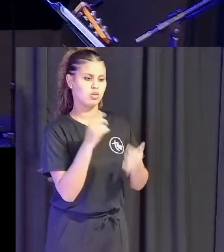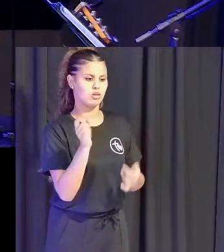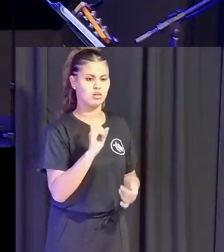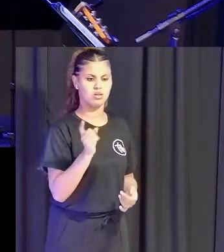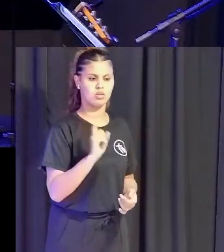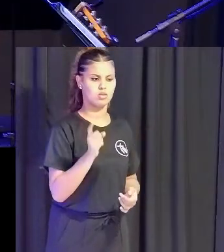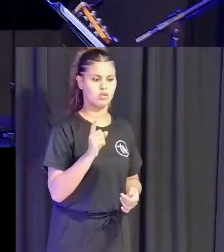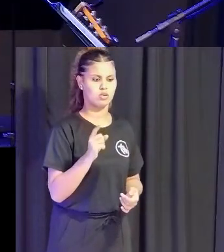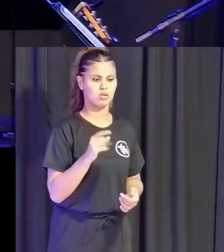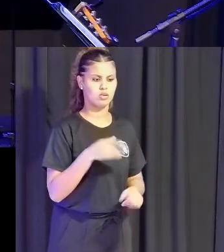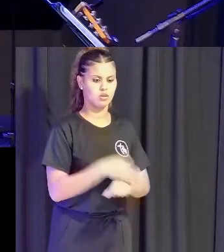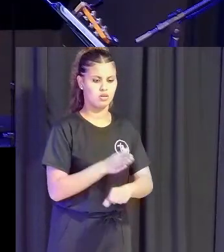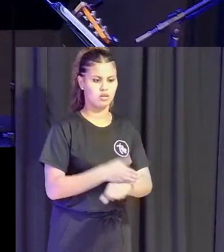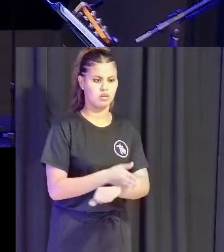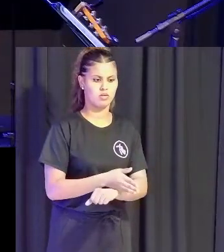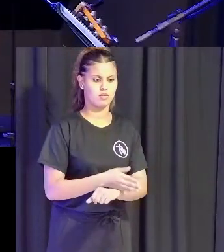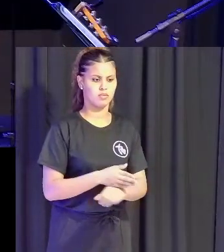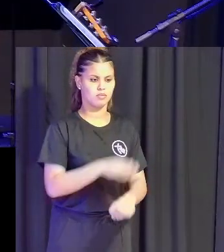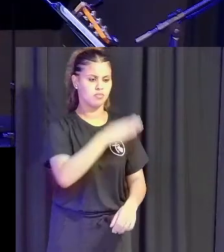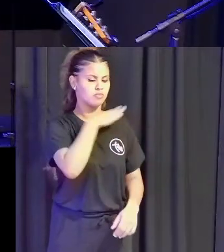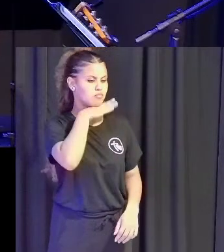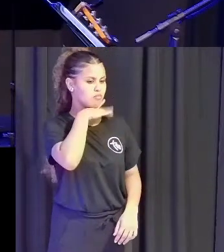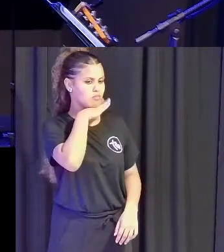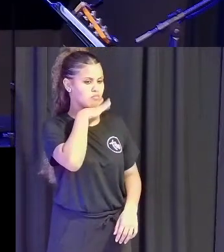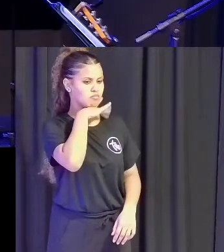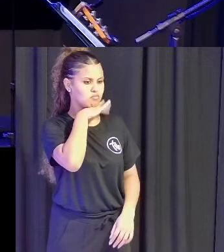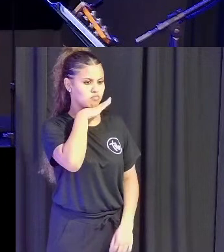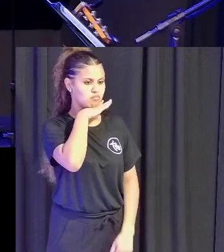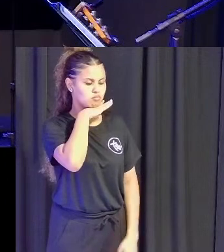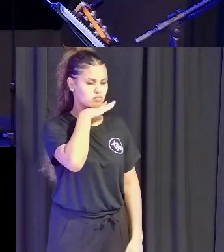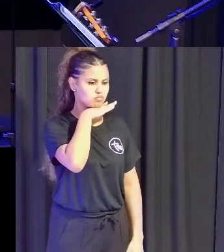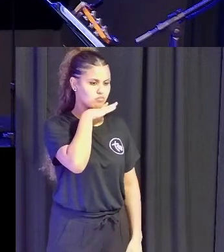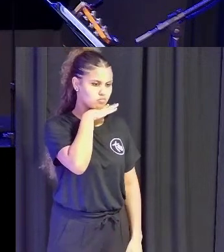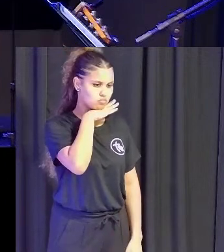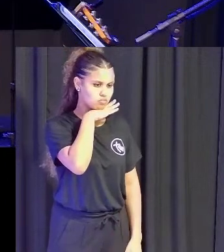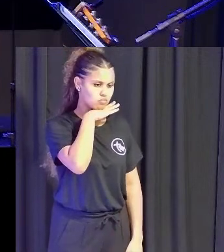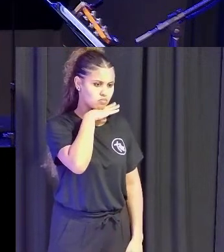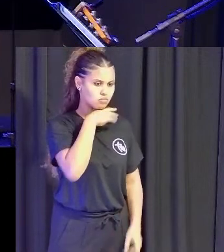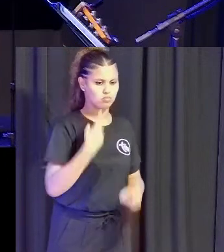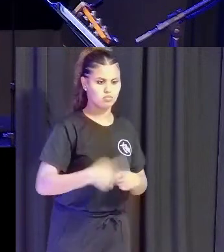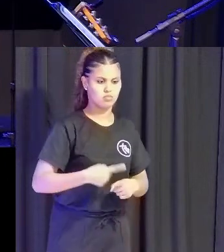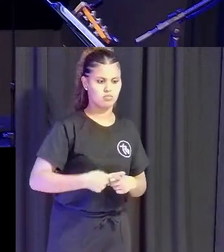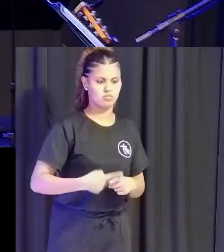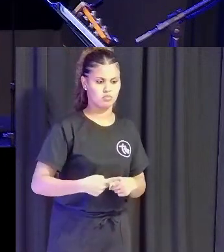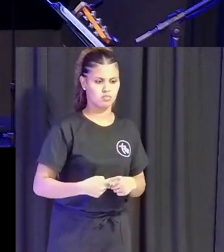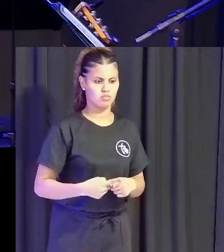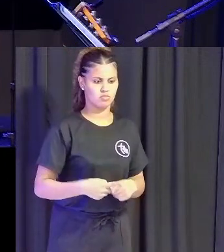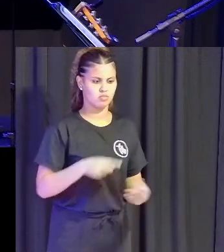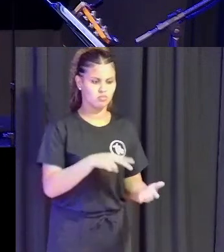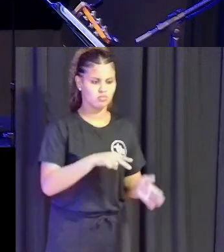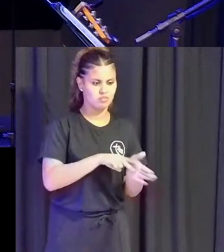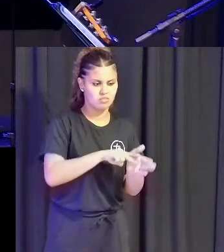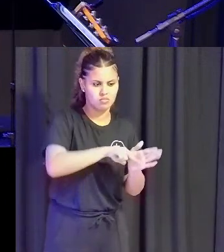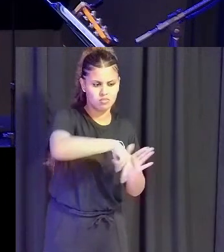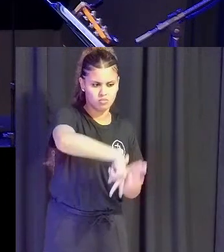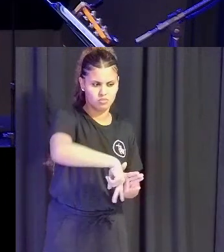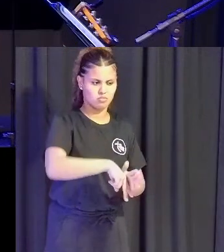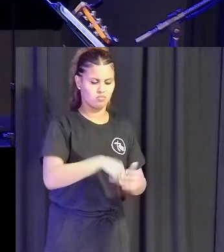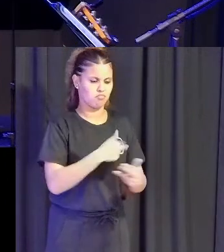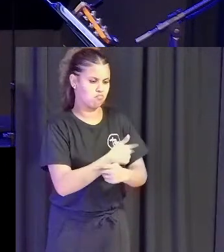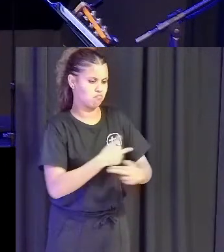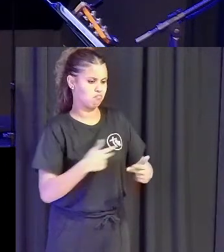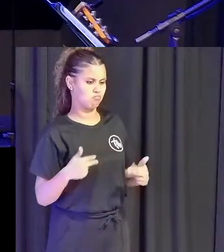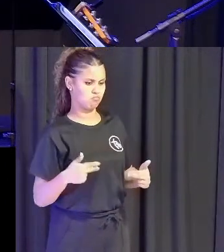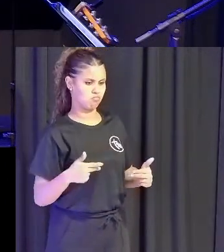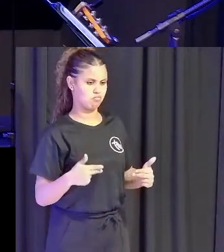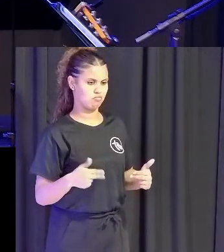deles fizeram e caíram em um dia 3.000. E não tentemos a Cristo, como alguns